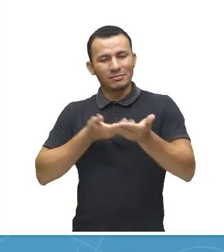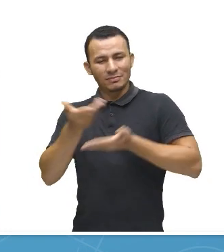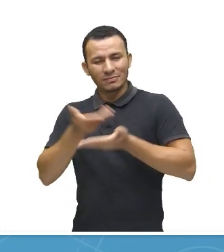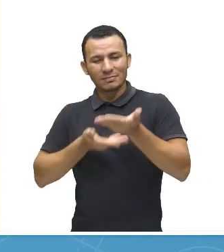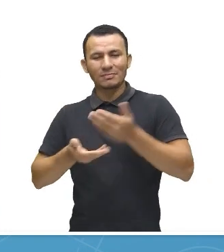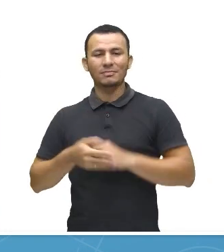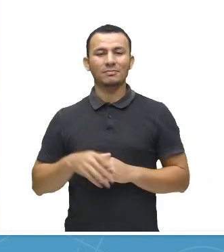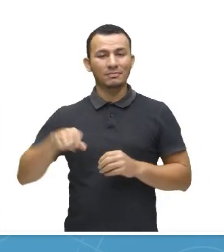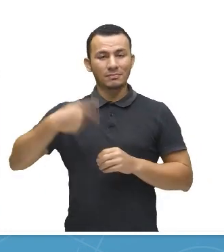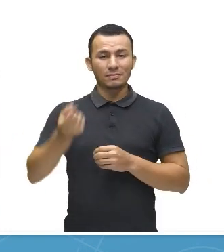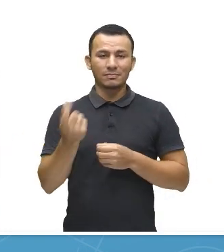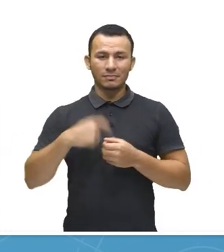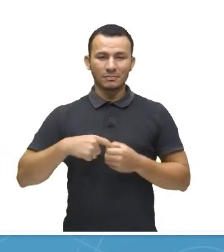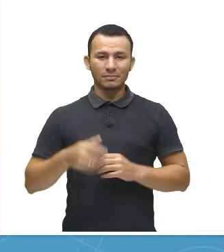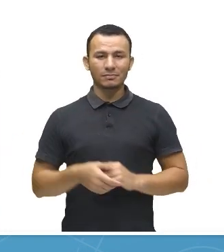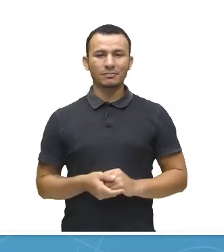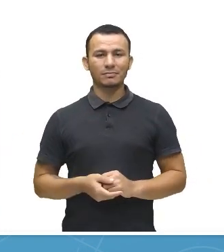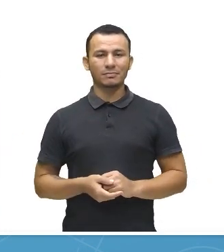tá bom? Até daqui a pouco.